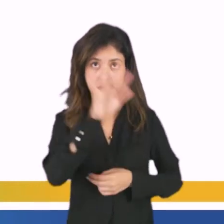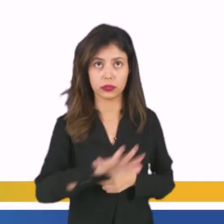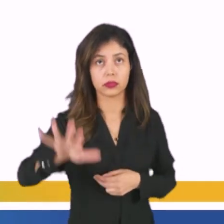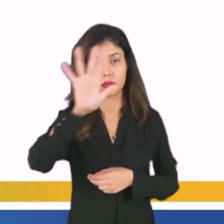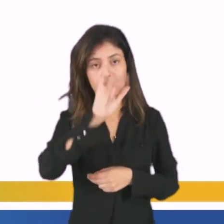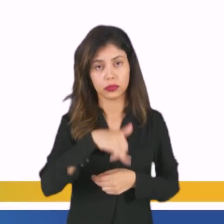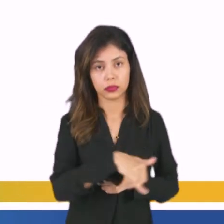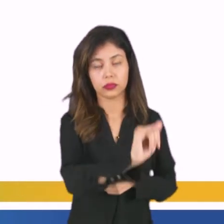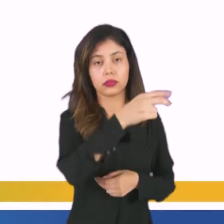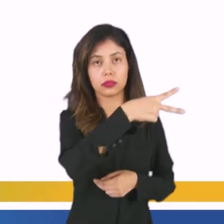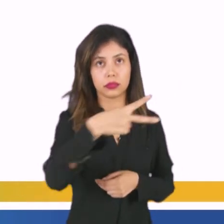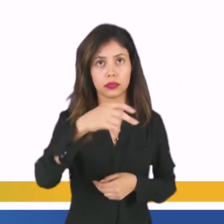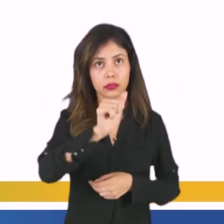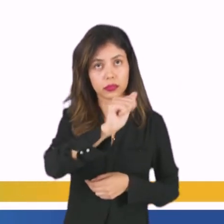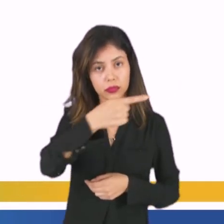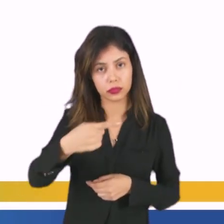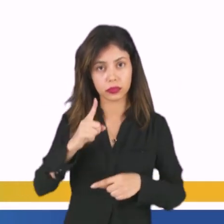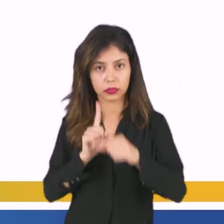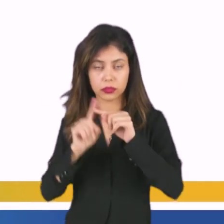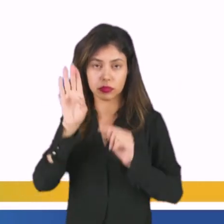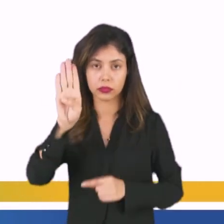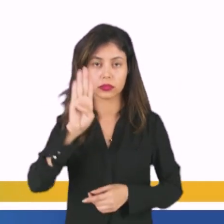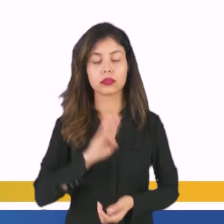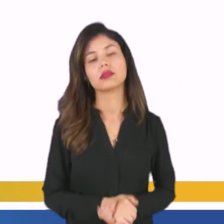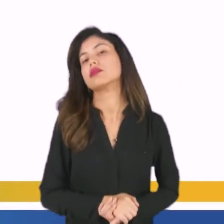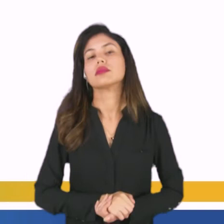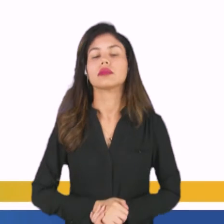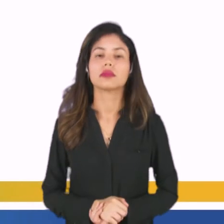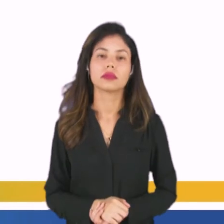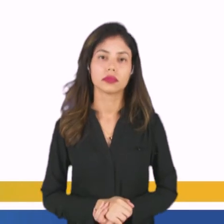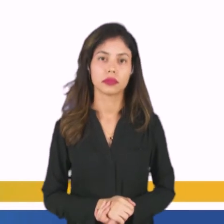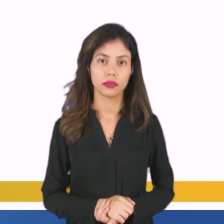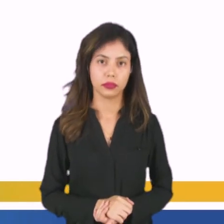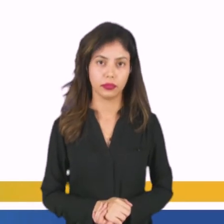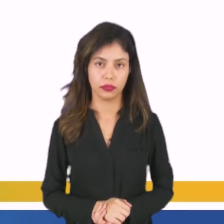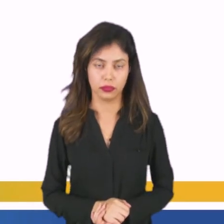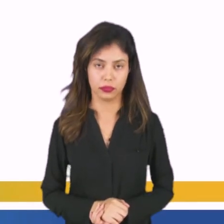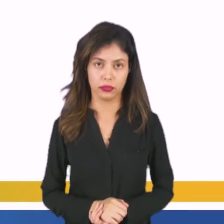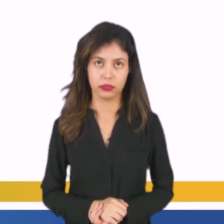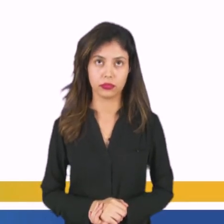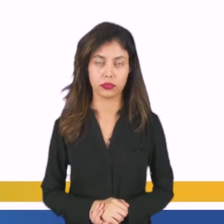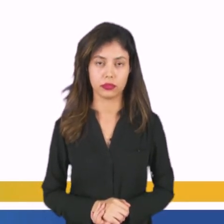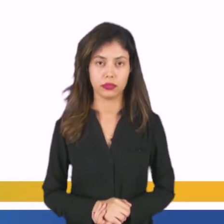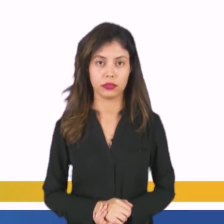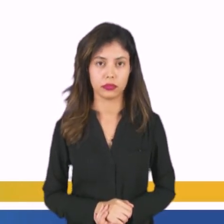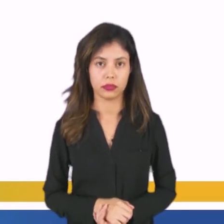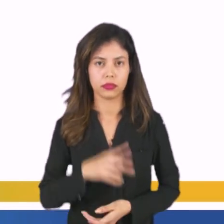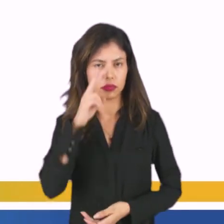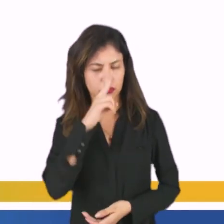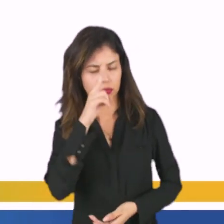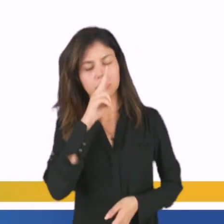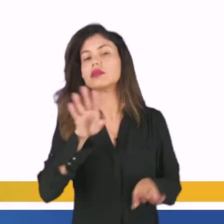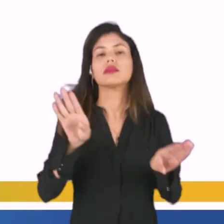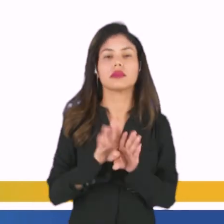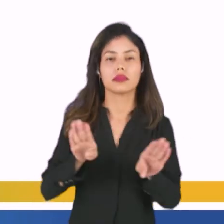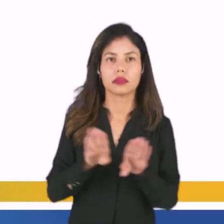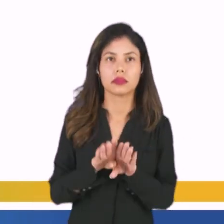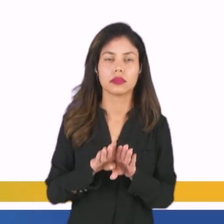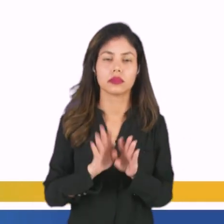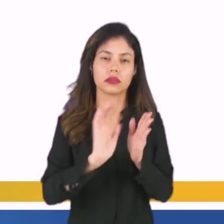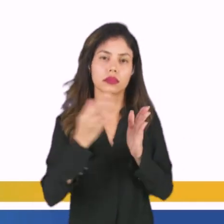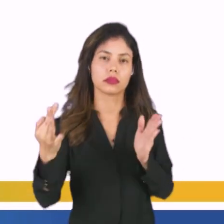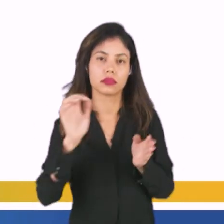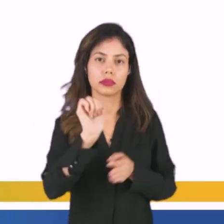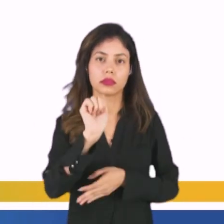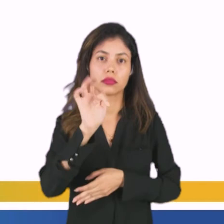a generalização que nós vamos ter aí é y igual a x mais b. Lembre-se que essa é da